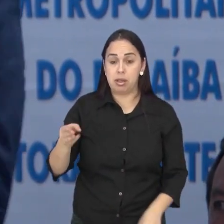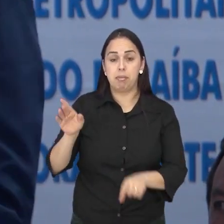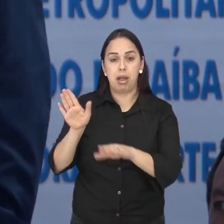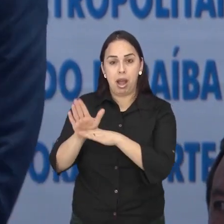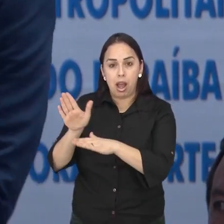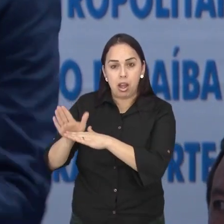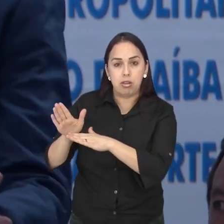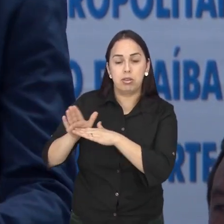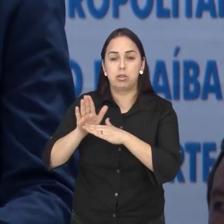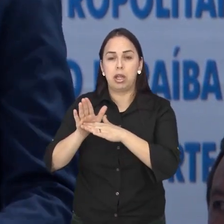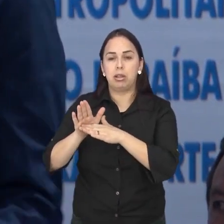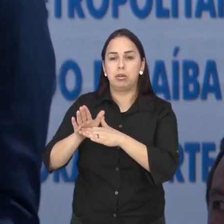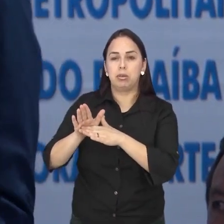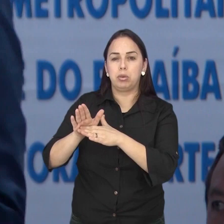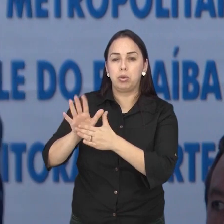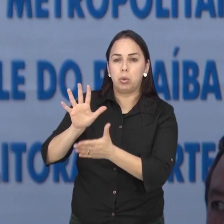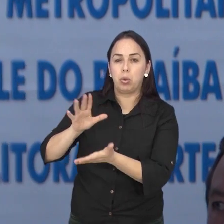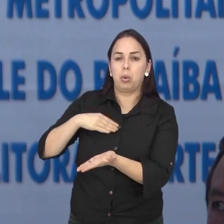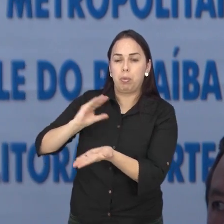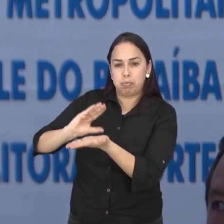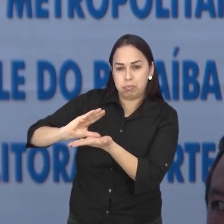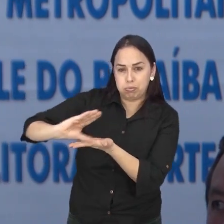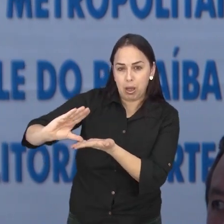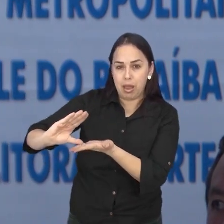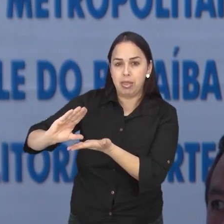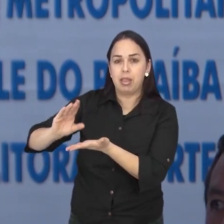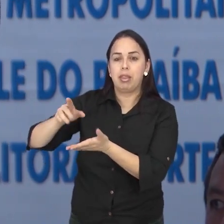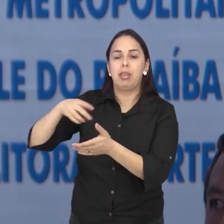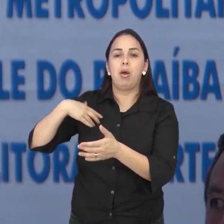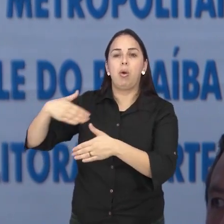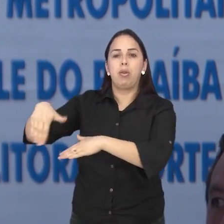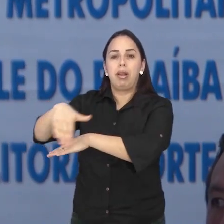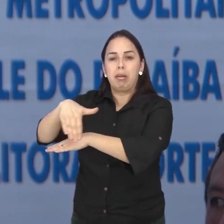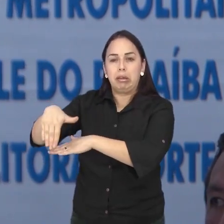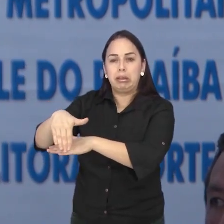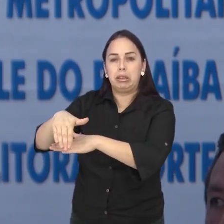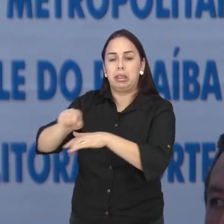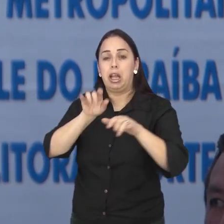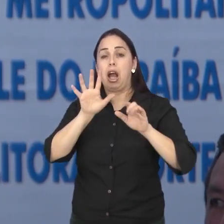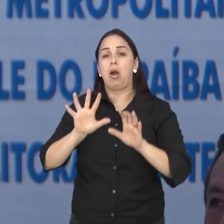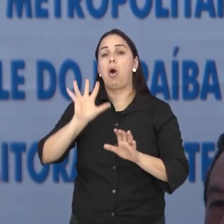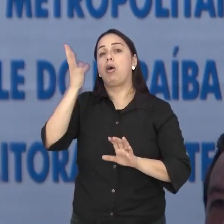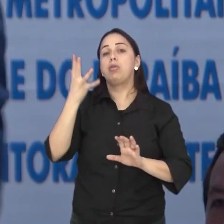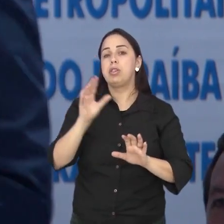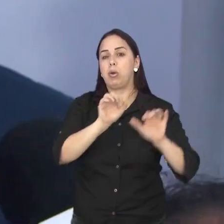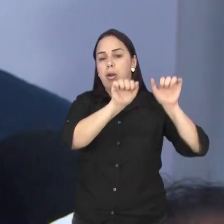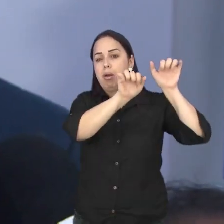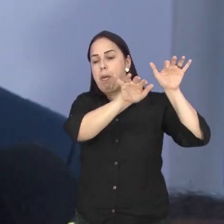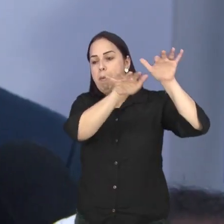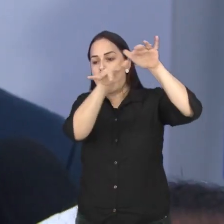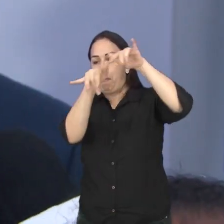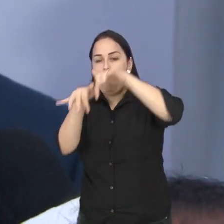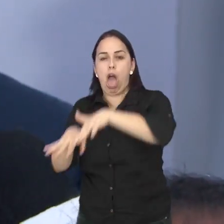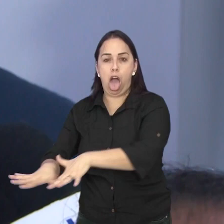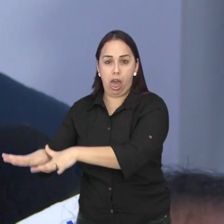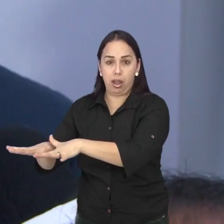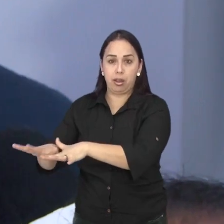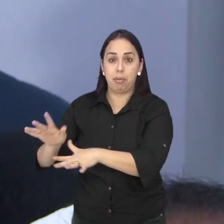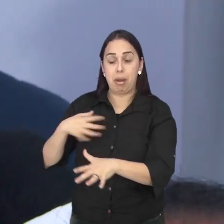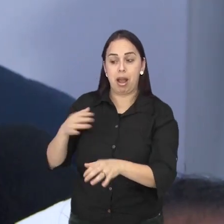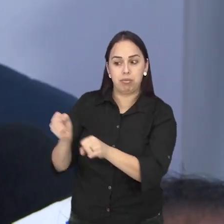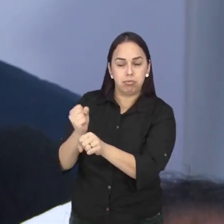aditamento na concessão para resolver um problema no quilômetro 57, causado por um desmoronamento. Provavelmente em fevereiro,